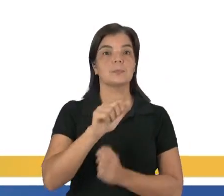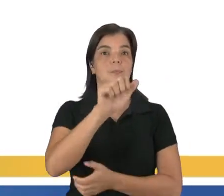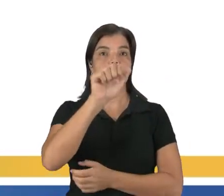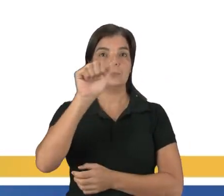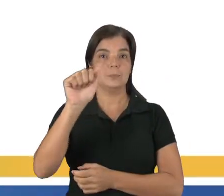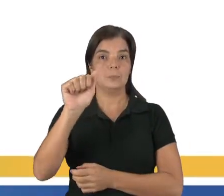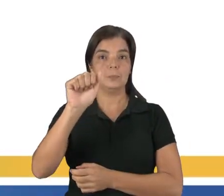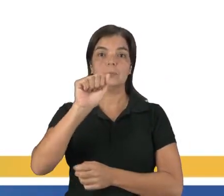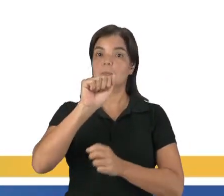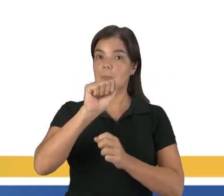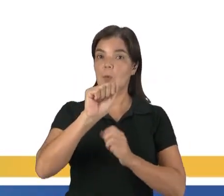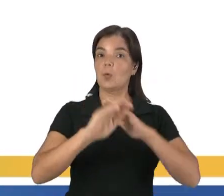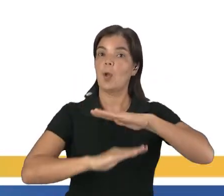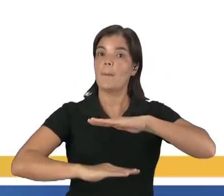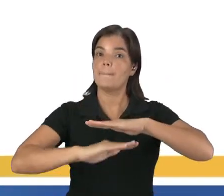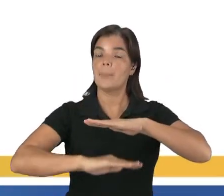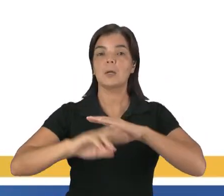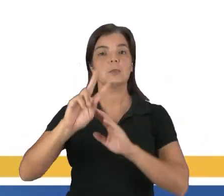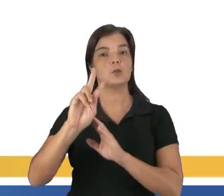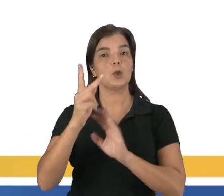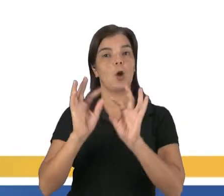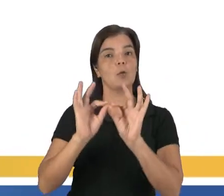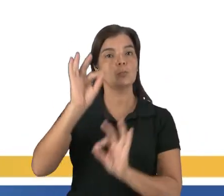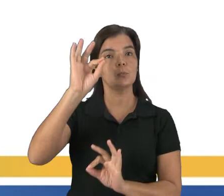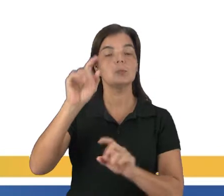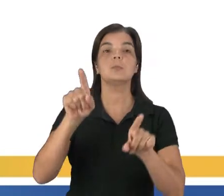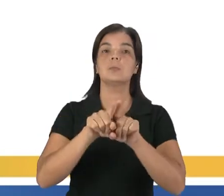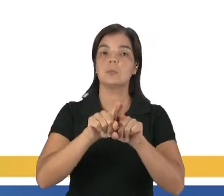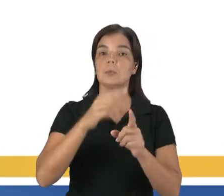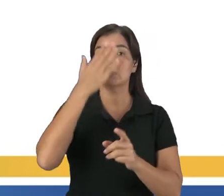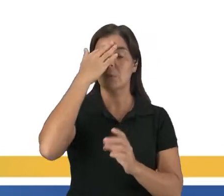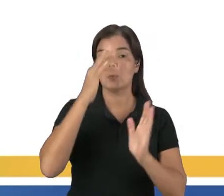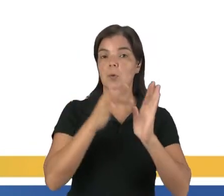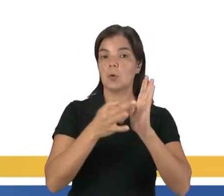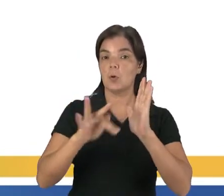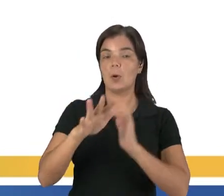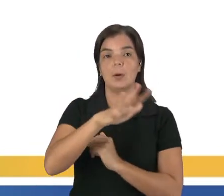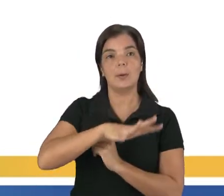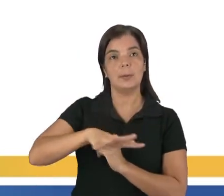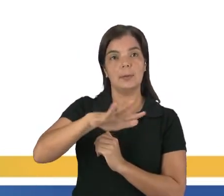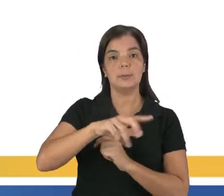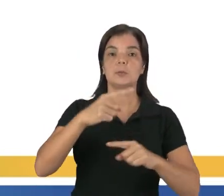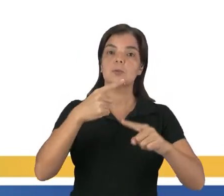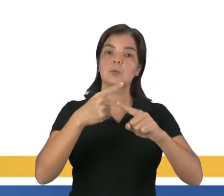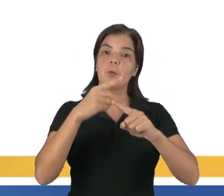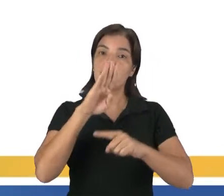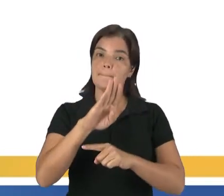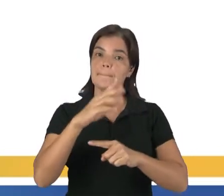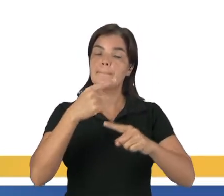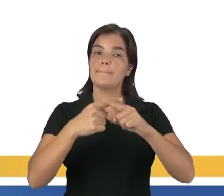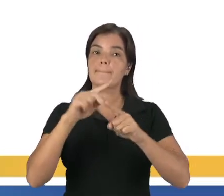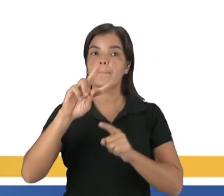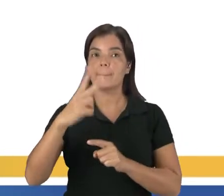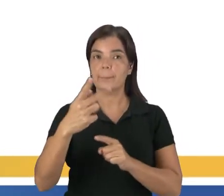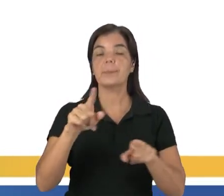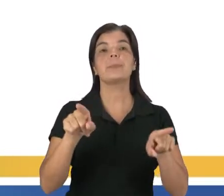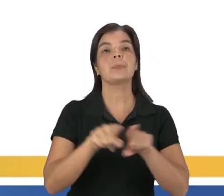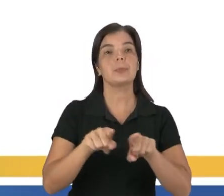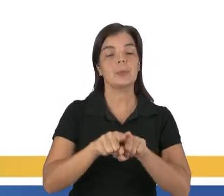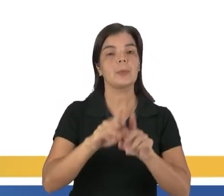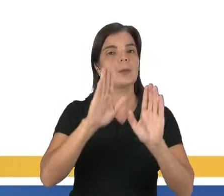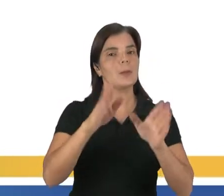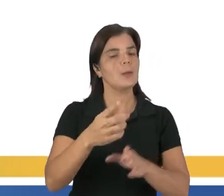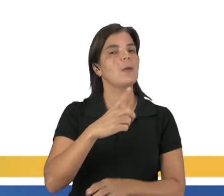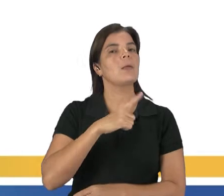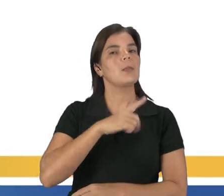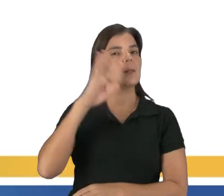que é a base e a altura. Então, escreva, para saber a área, basta multiplicar a base vezes a altura. Multiplicou, você